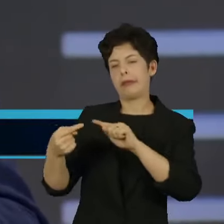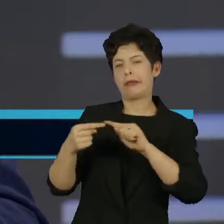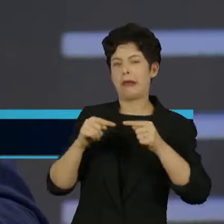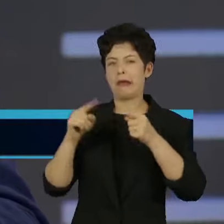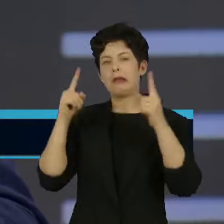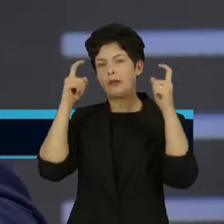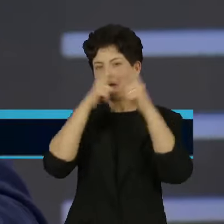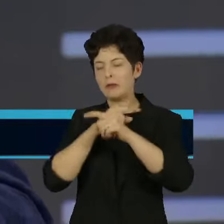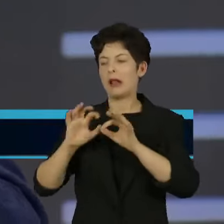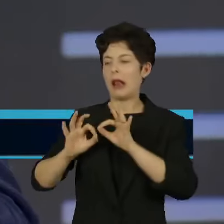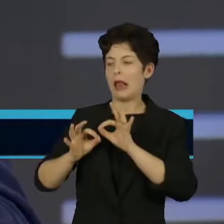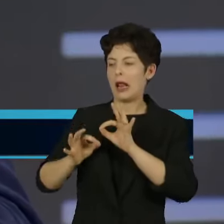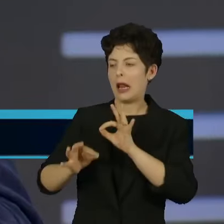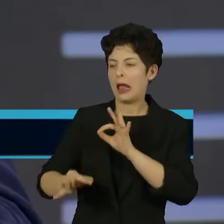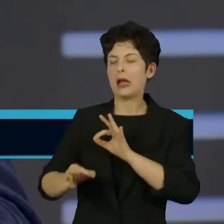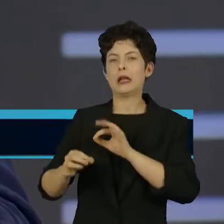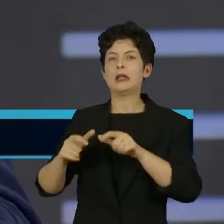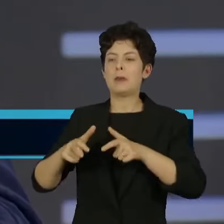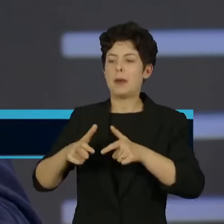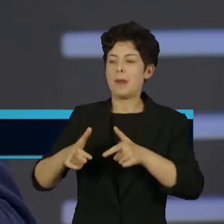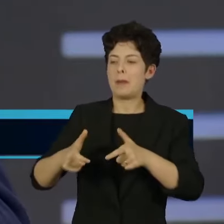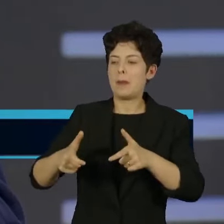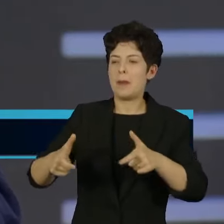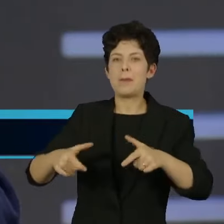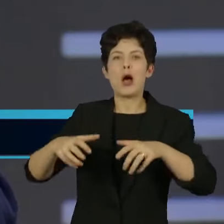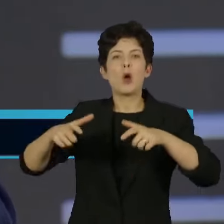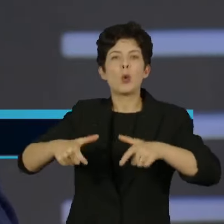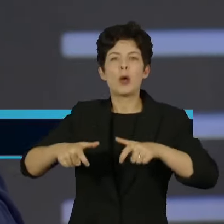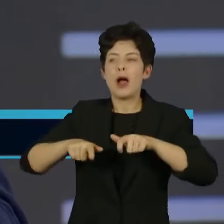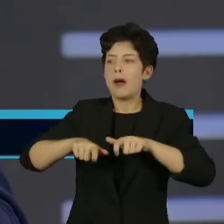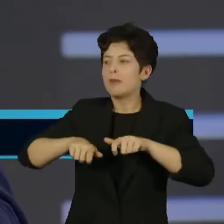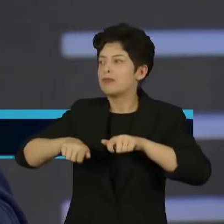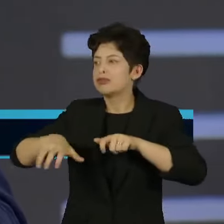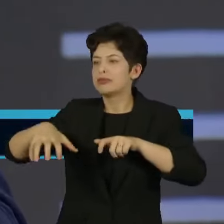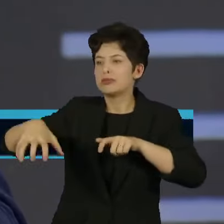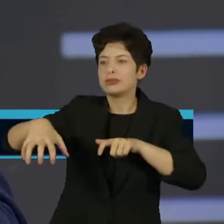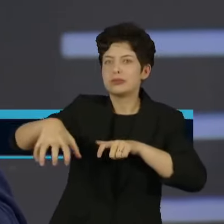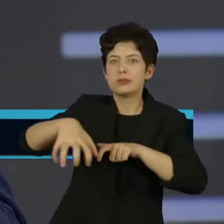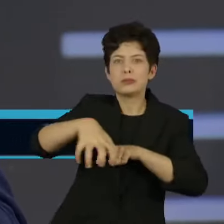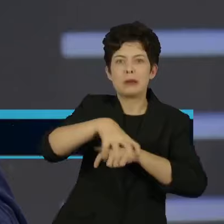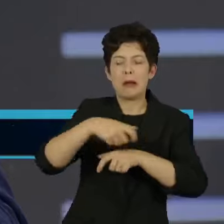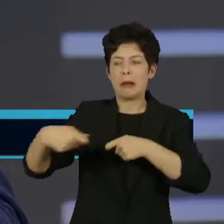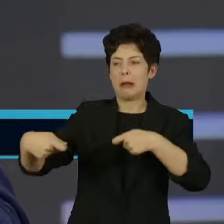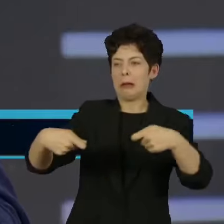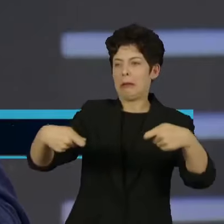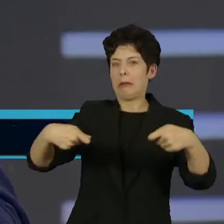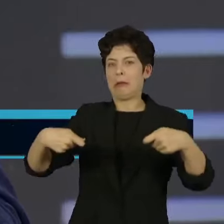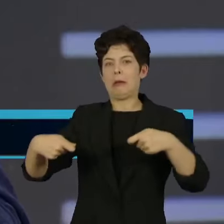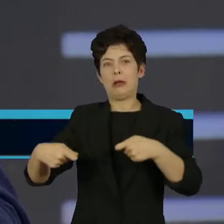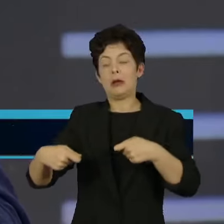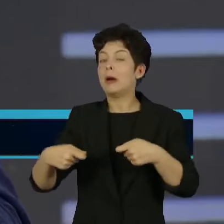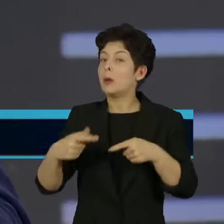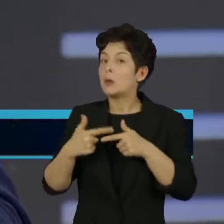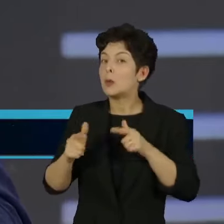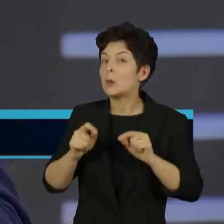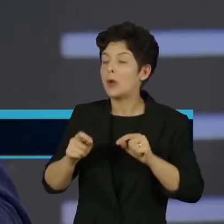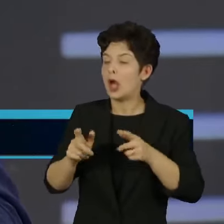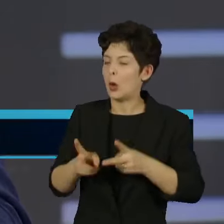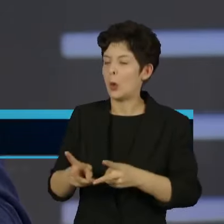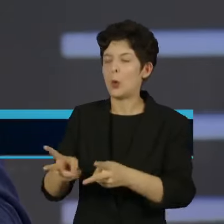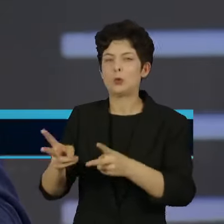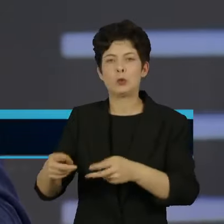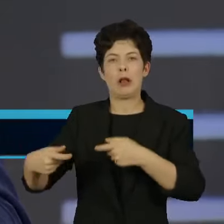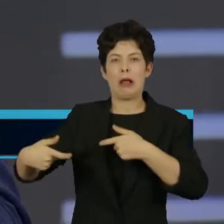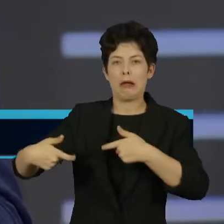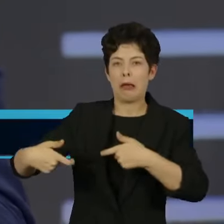conflito está se estendendo por outras regiões ali do Oriente Médio. Então, a tendência é a continuidade desse conflito e é difícil